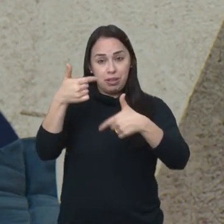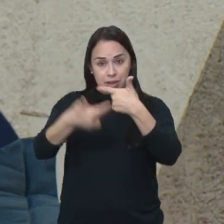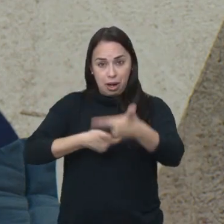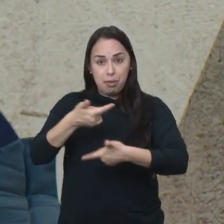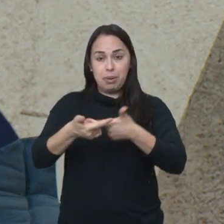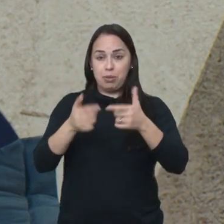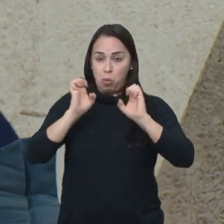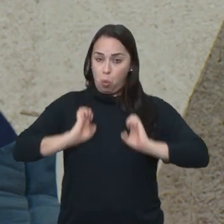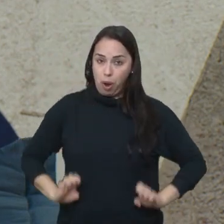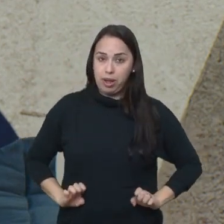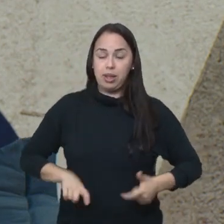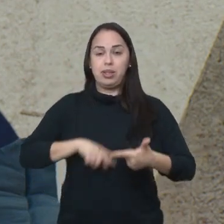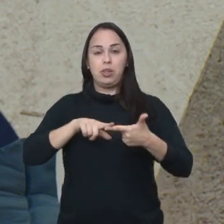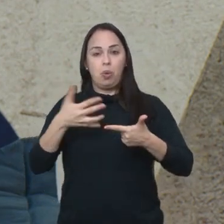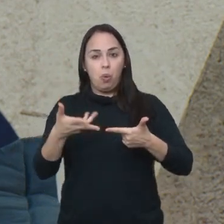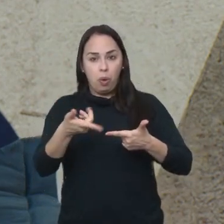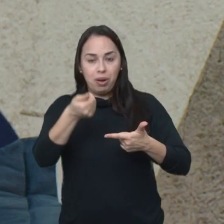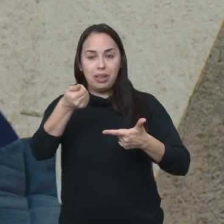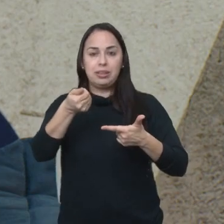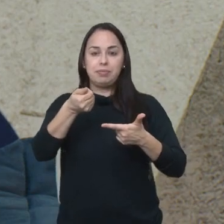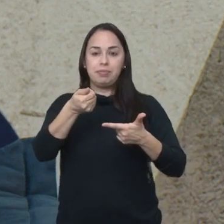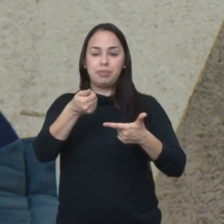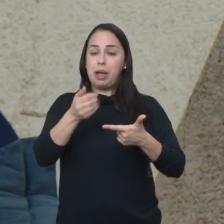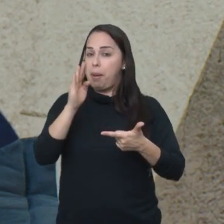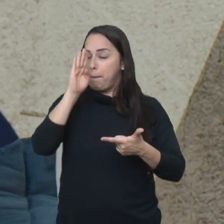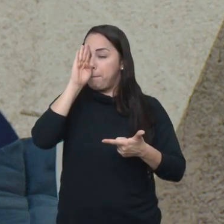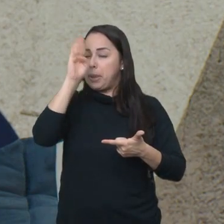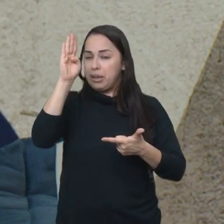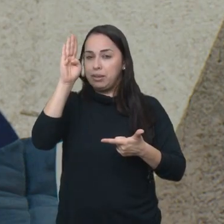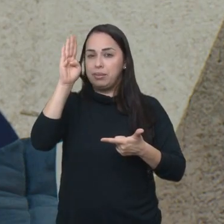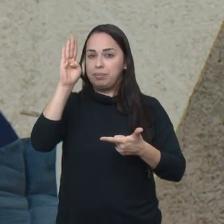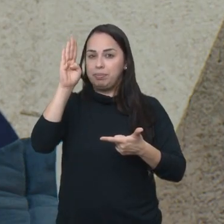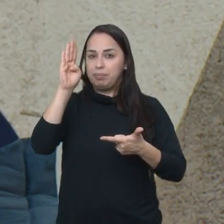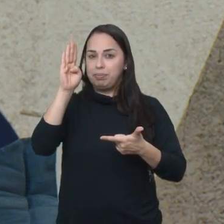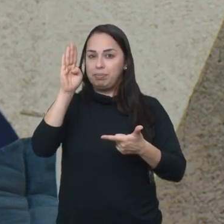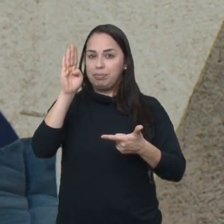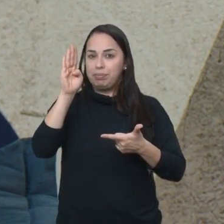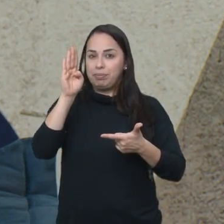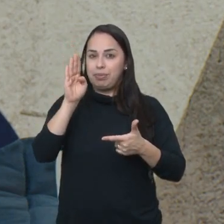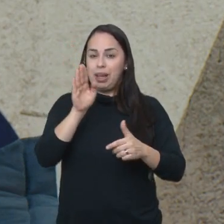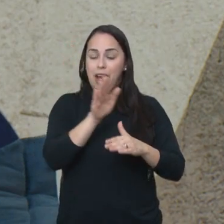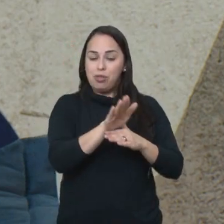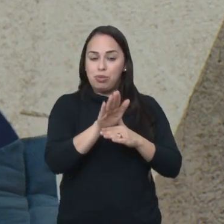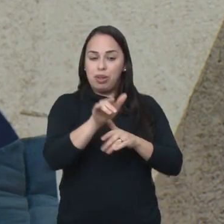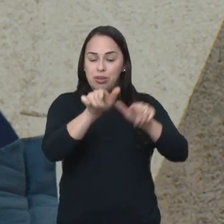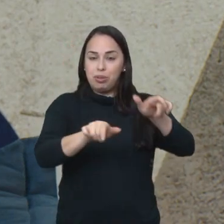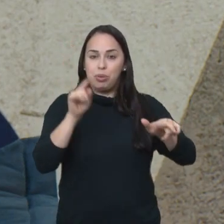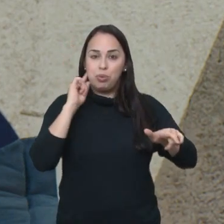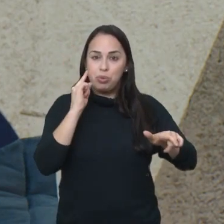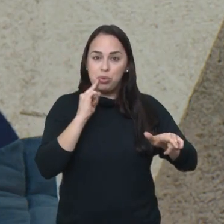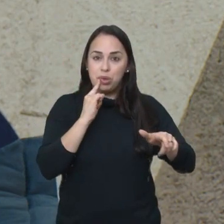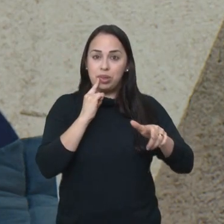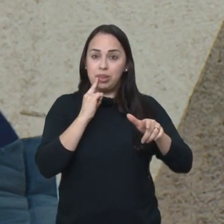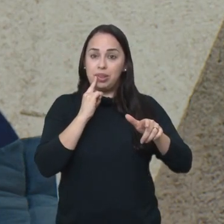possa exercer o seu trabalho com ética, com qualidade e principalmente atendendo a